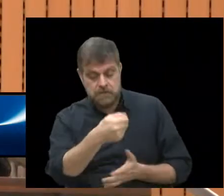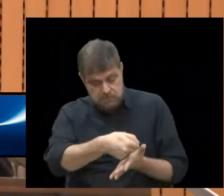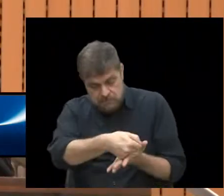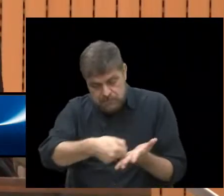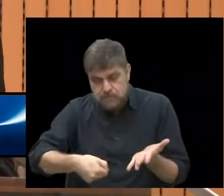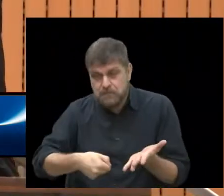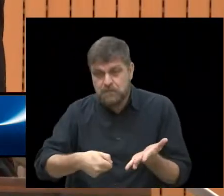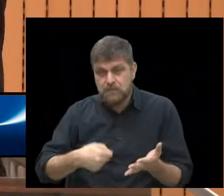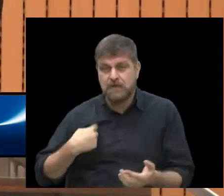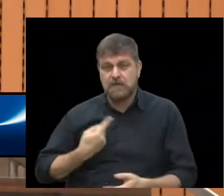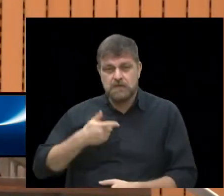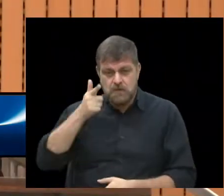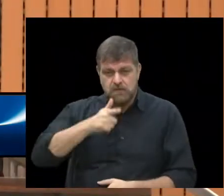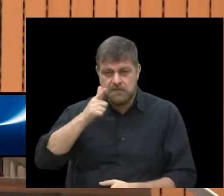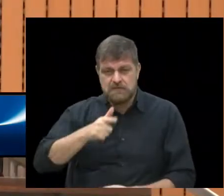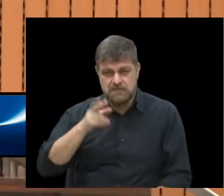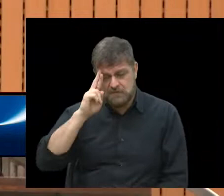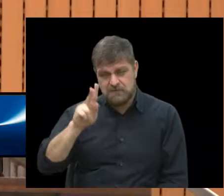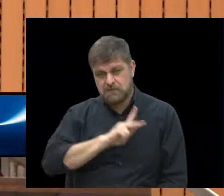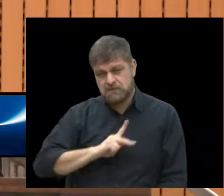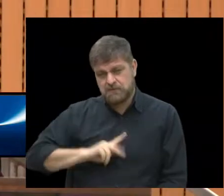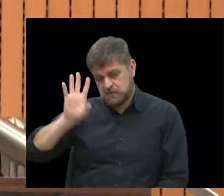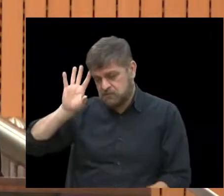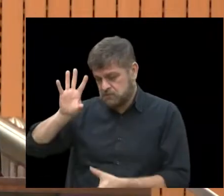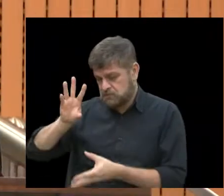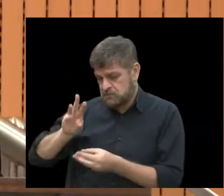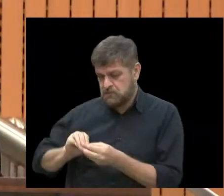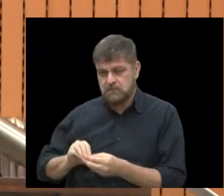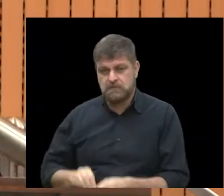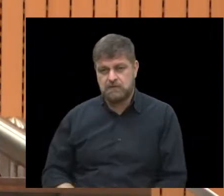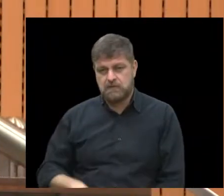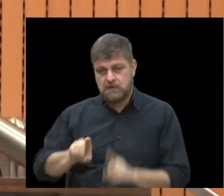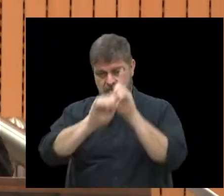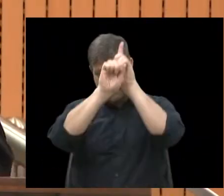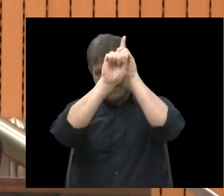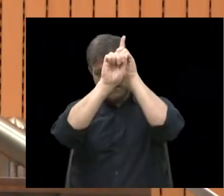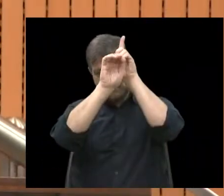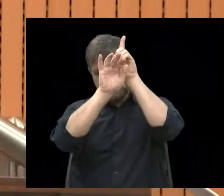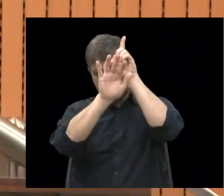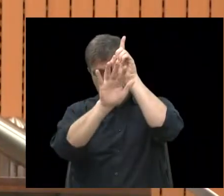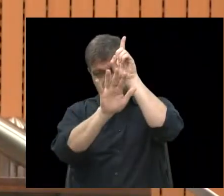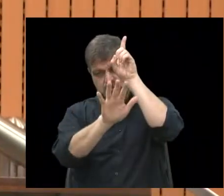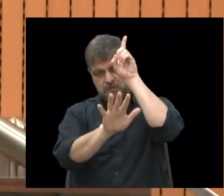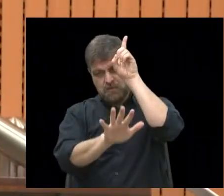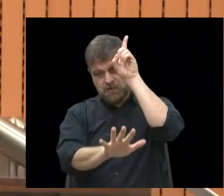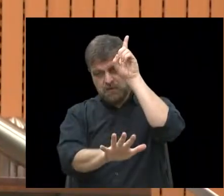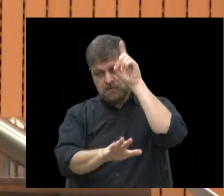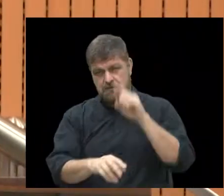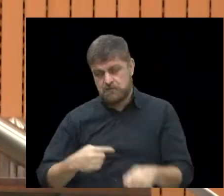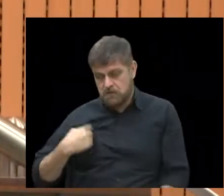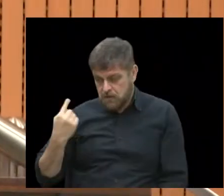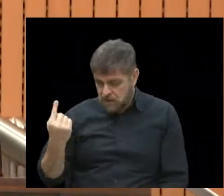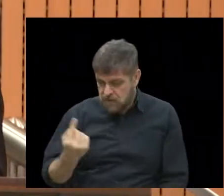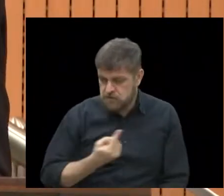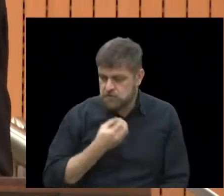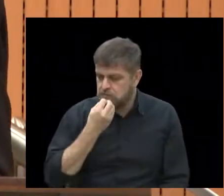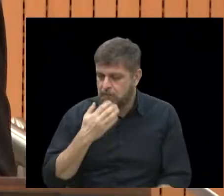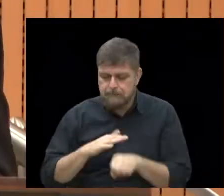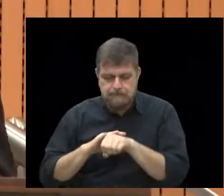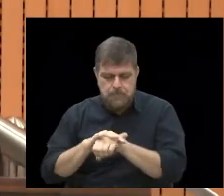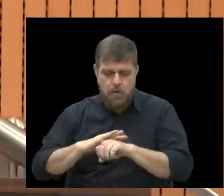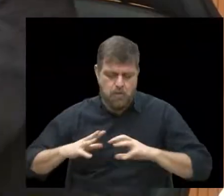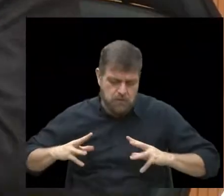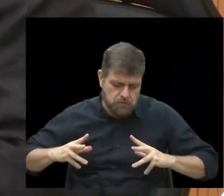até onde nós vamos chegar. Senhor presidente, isso aí são minhas palavras, e que Deus abençoe a todos nós e que todos tenham uma boa